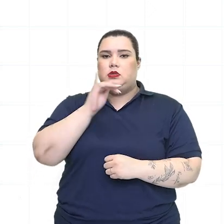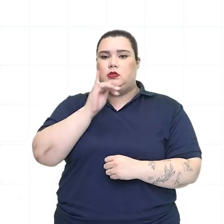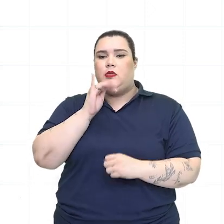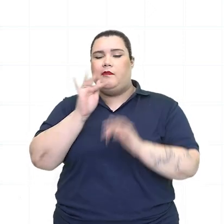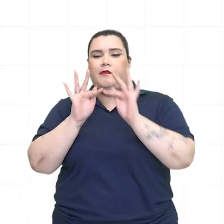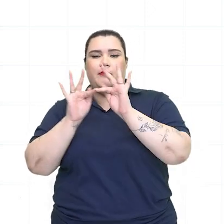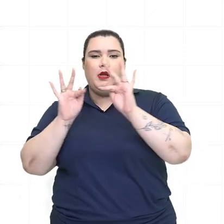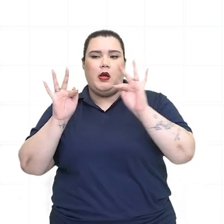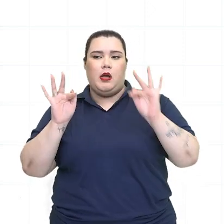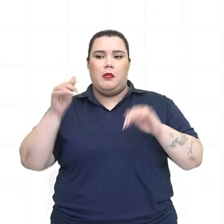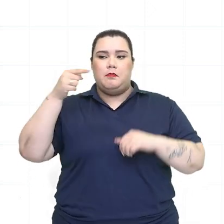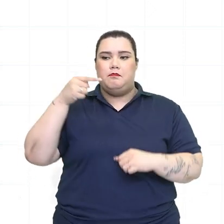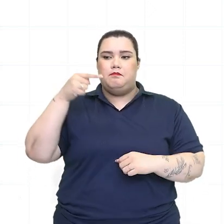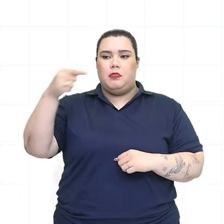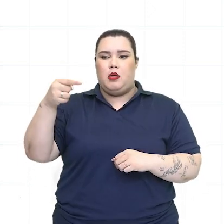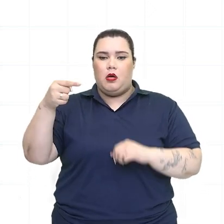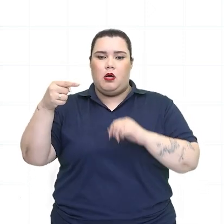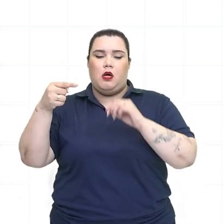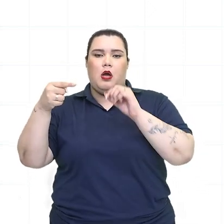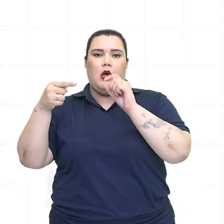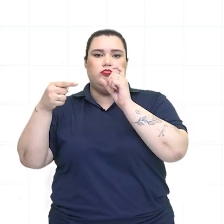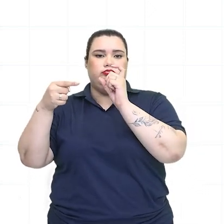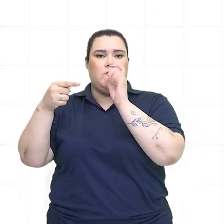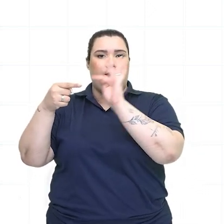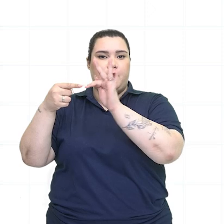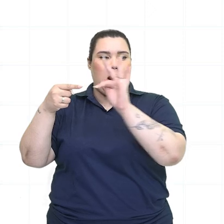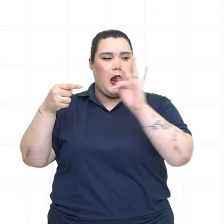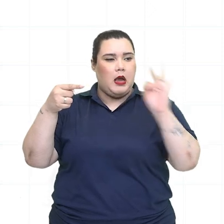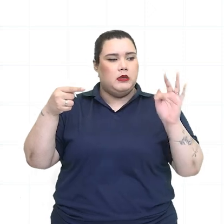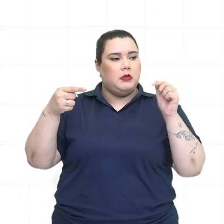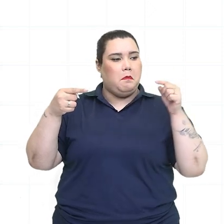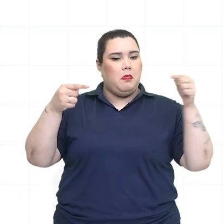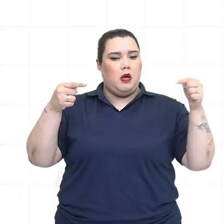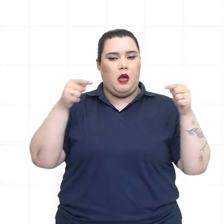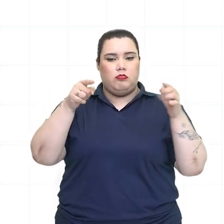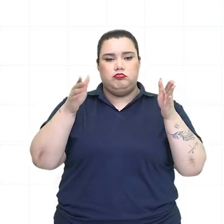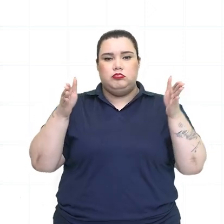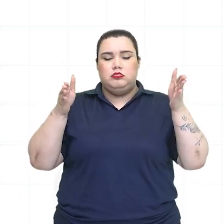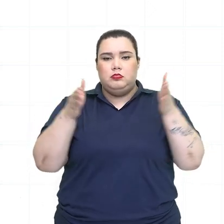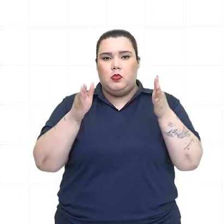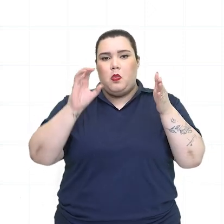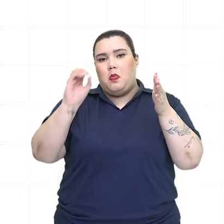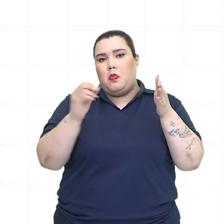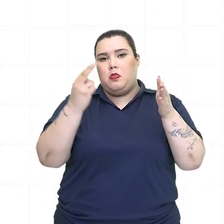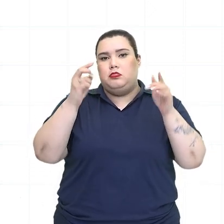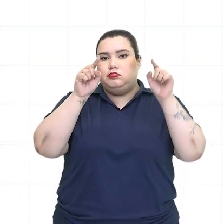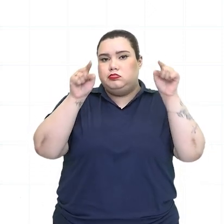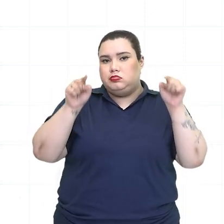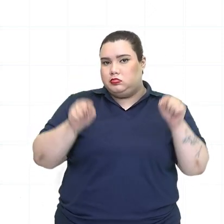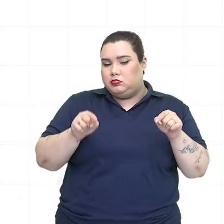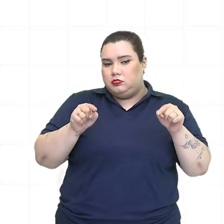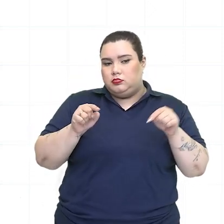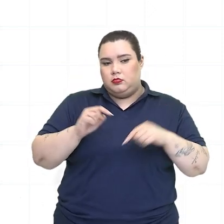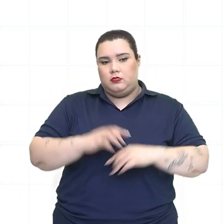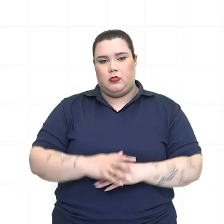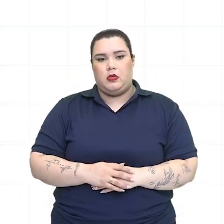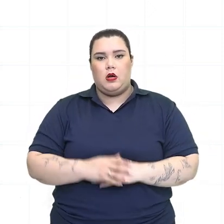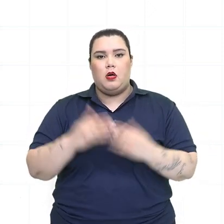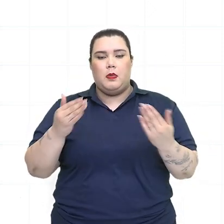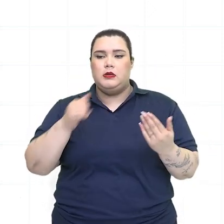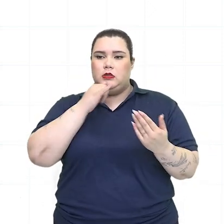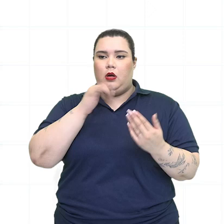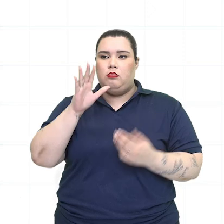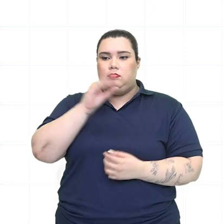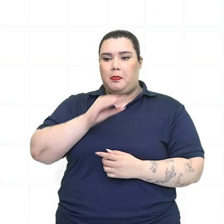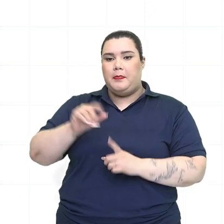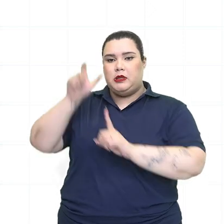travessão ou também pode ficar entre parênteses. Mas para indicar mudança de interlocutor, eu vou utilizar